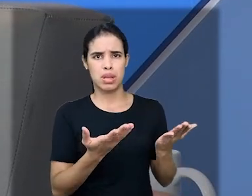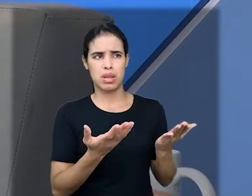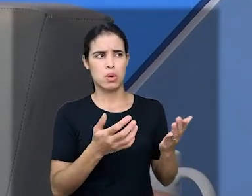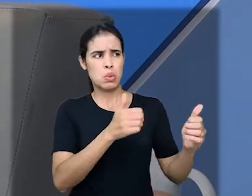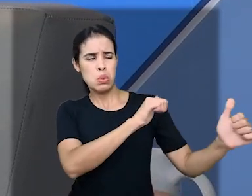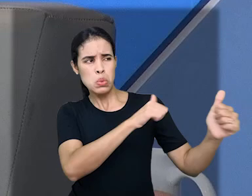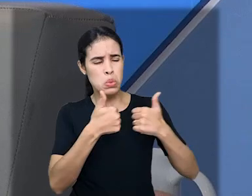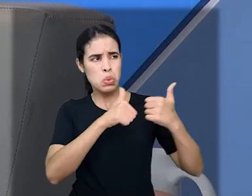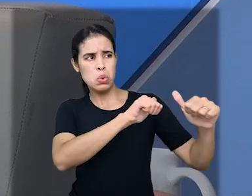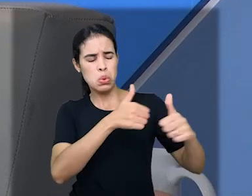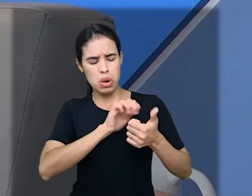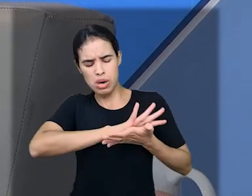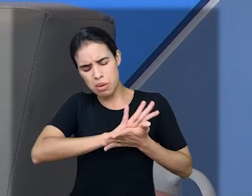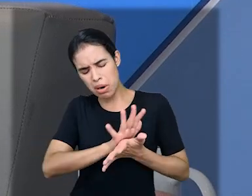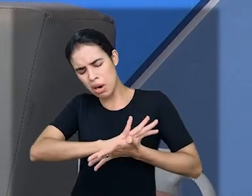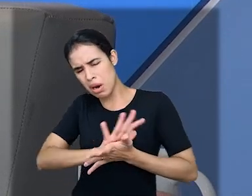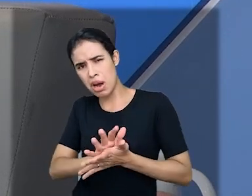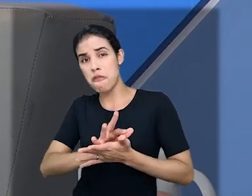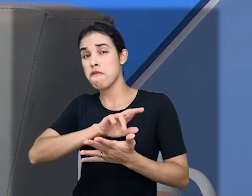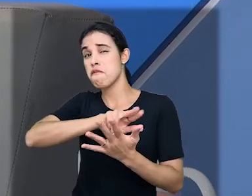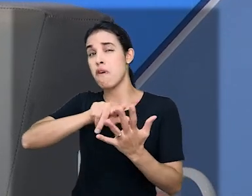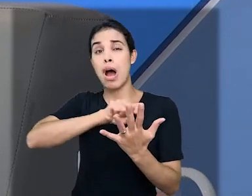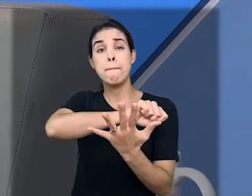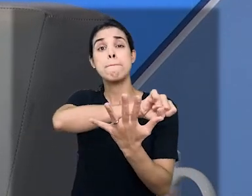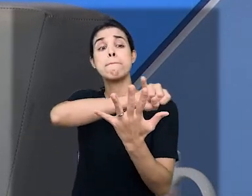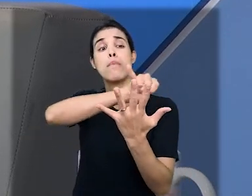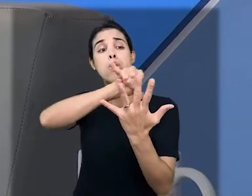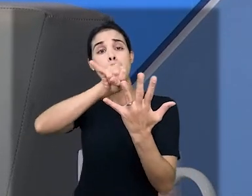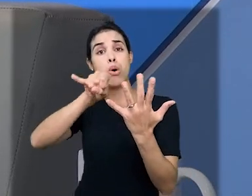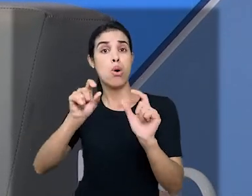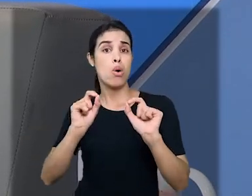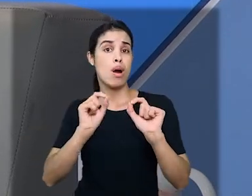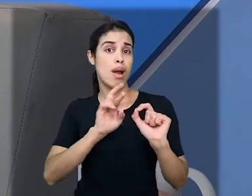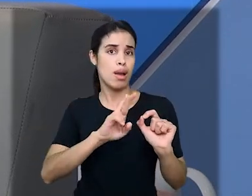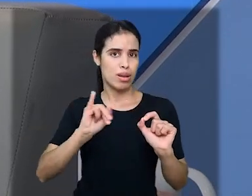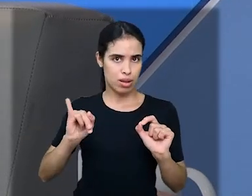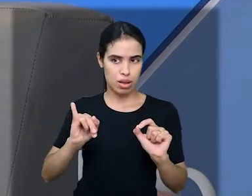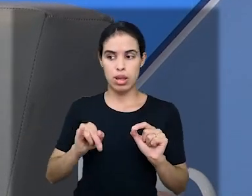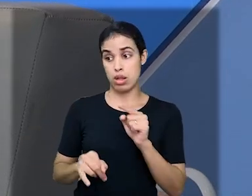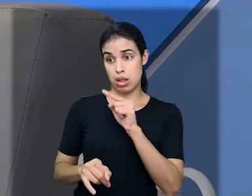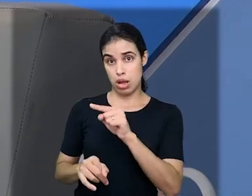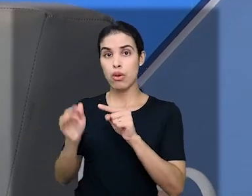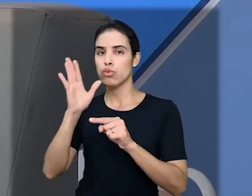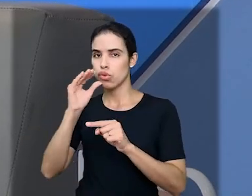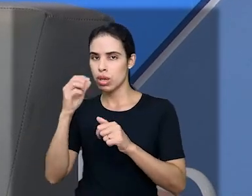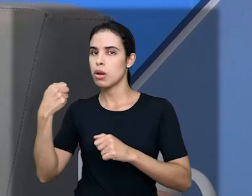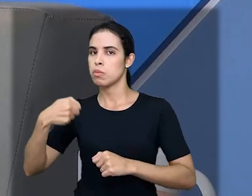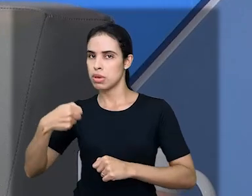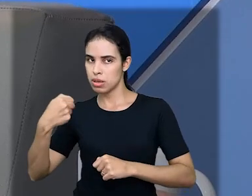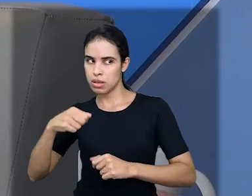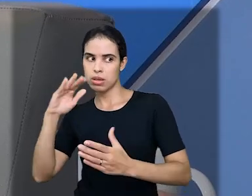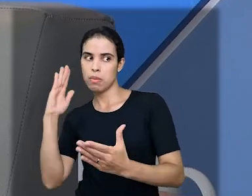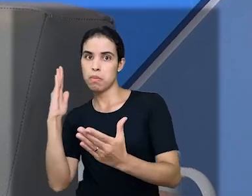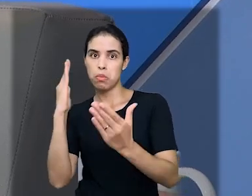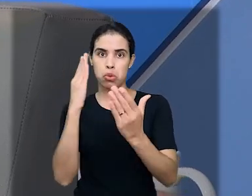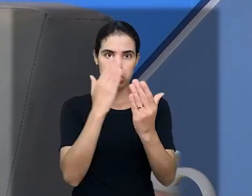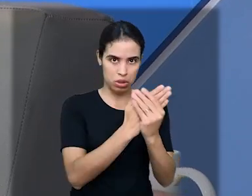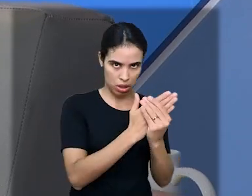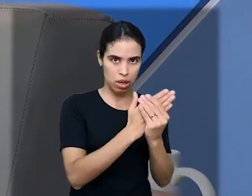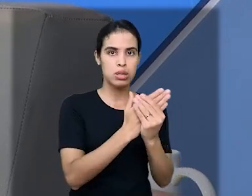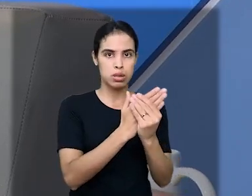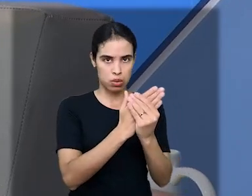que ele recebe perseguição, que é maltratado, são várias as hipóteses da rescisão indireta, ele precisa ir até a Justiça do Trabalho